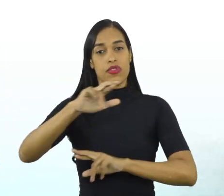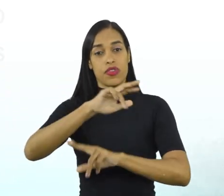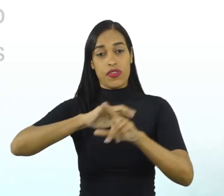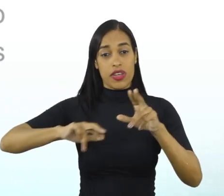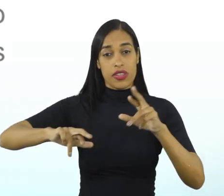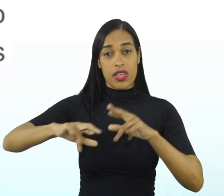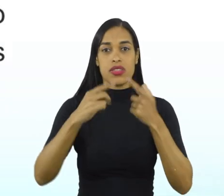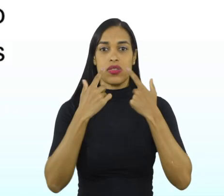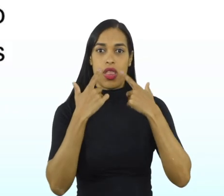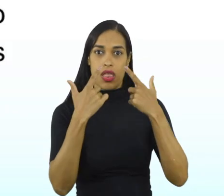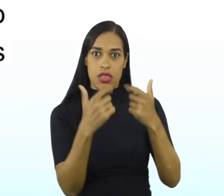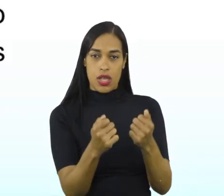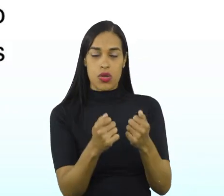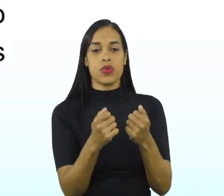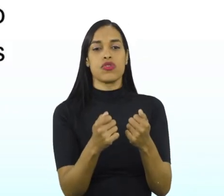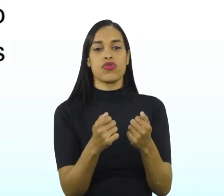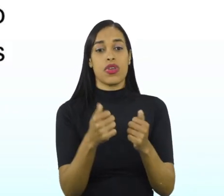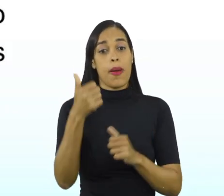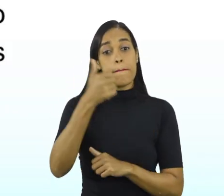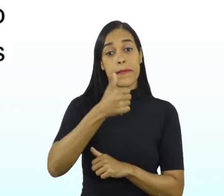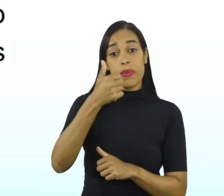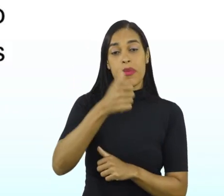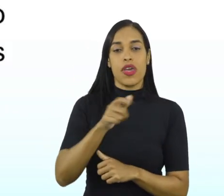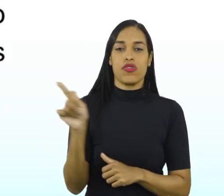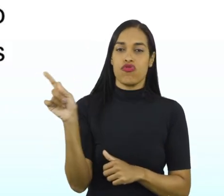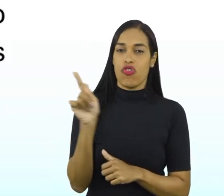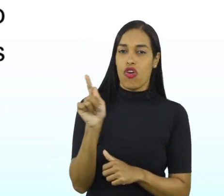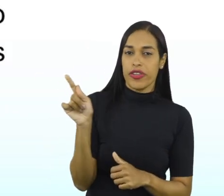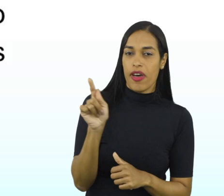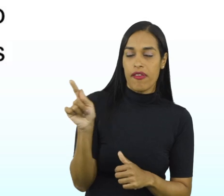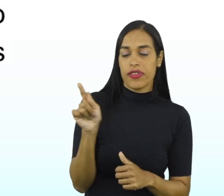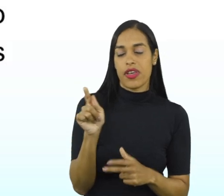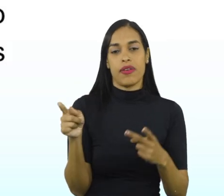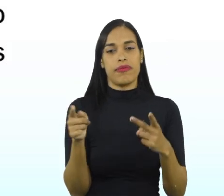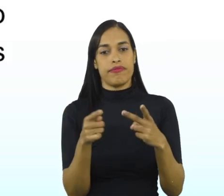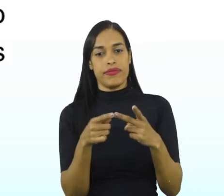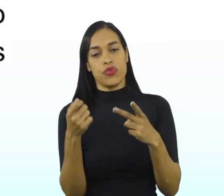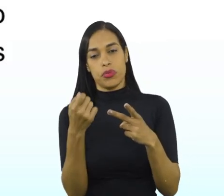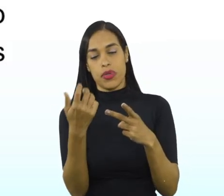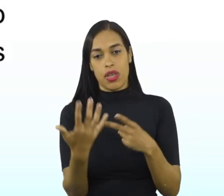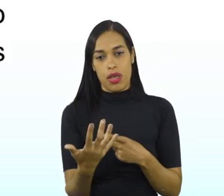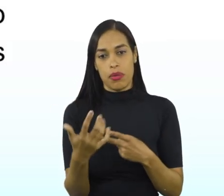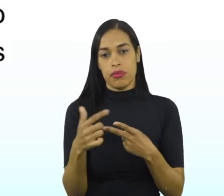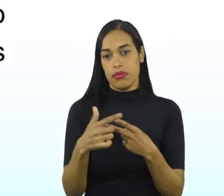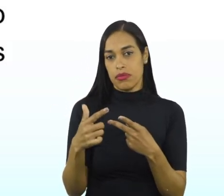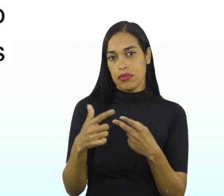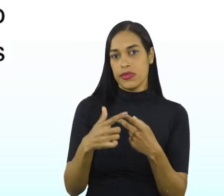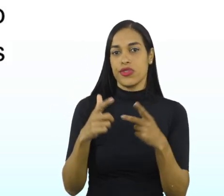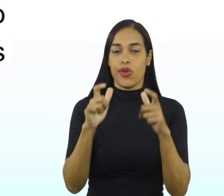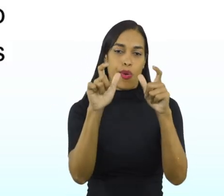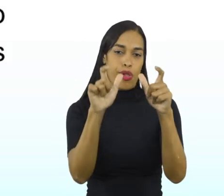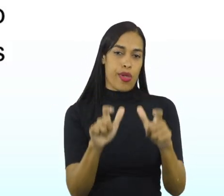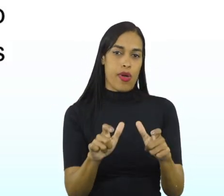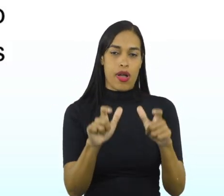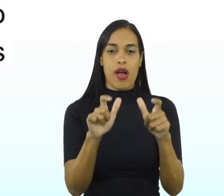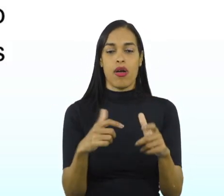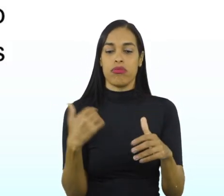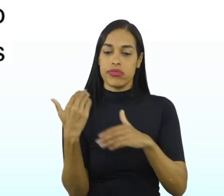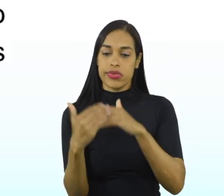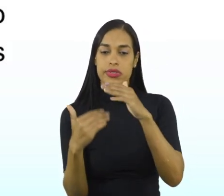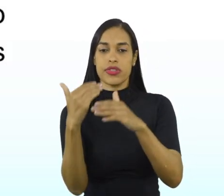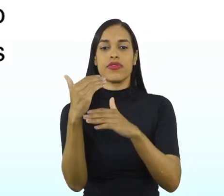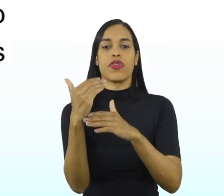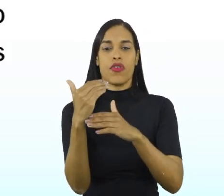variações linguísticas está lá. Ó. Primeira, variação geográfica ou diatópica, que falamos, está relacionada com o local em que